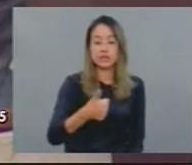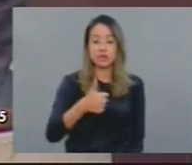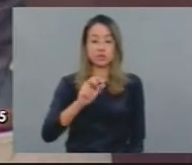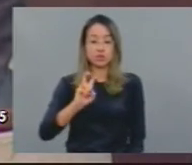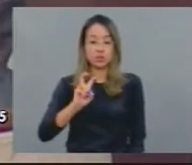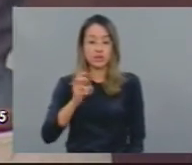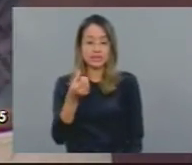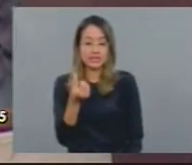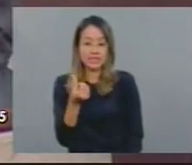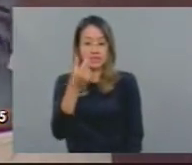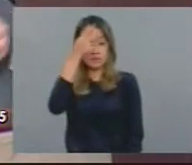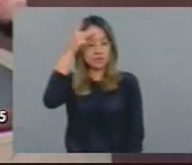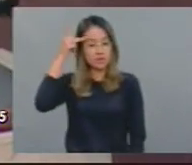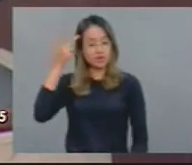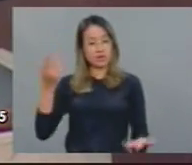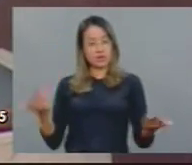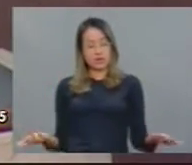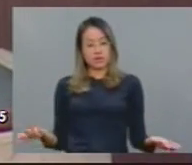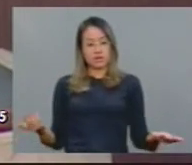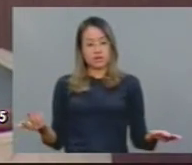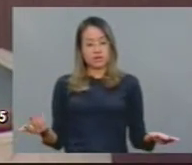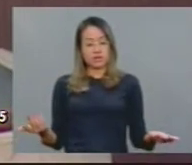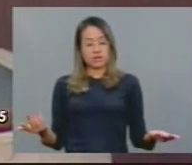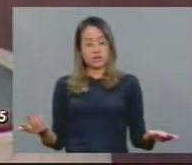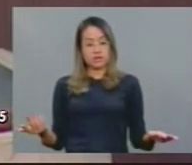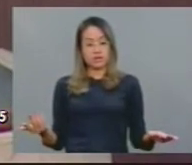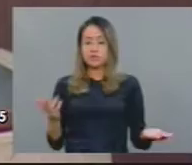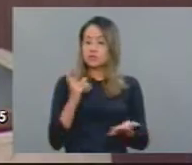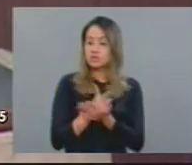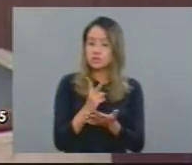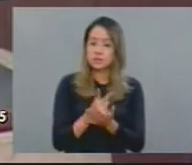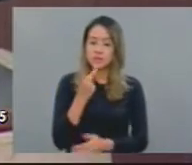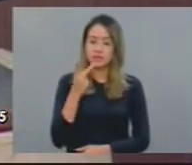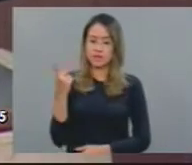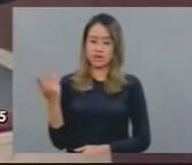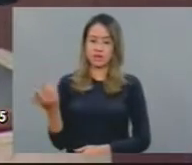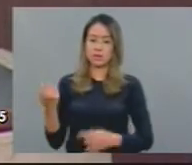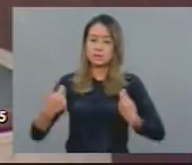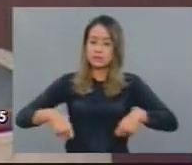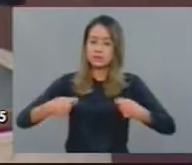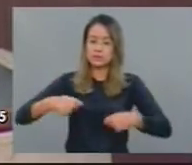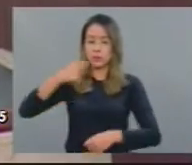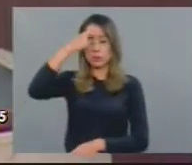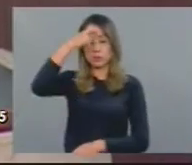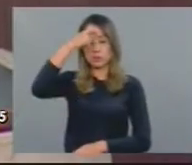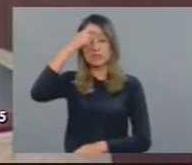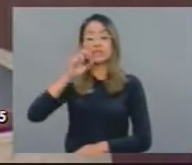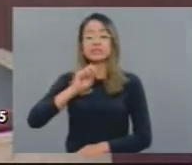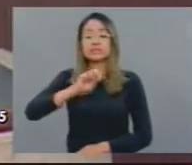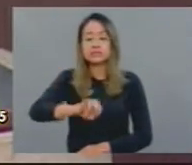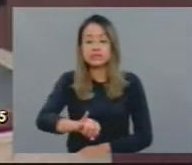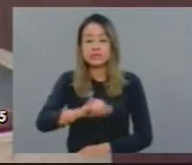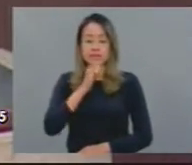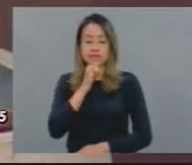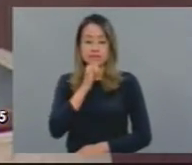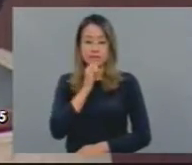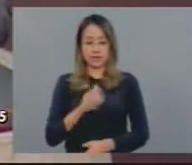cá, para Fortaleza, 60% dos adolescentes que estão internados em Fortaleza, nas